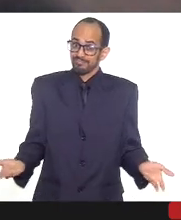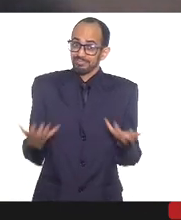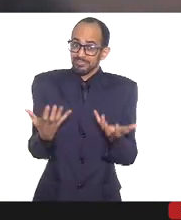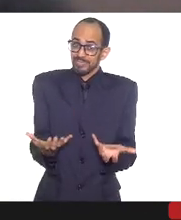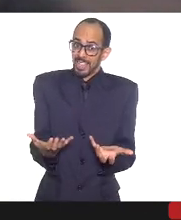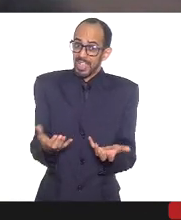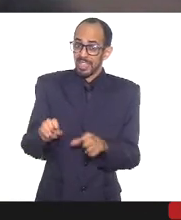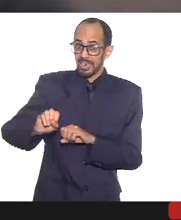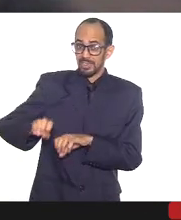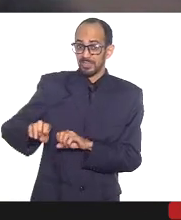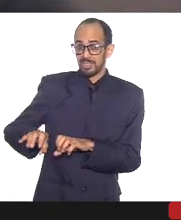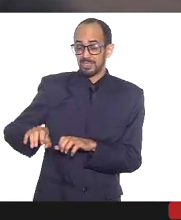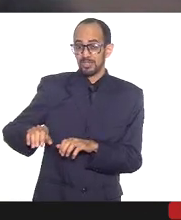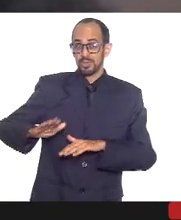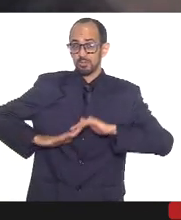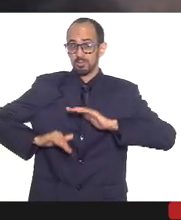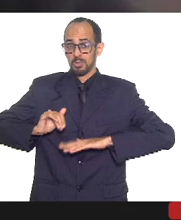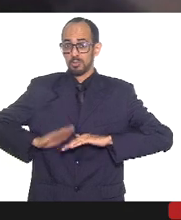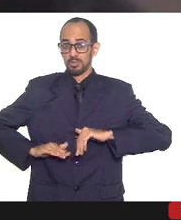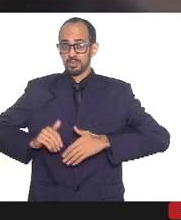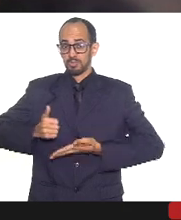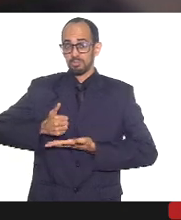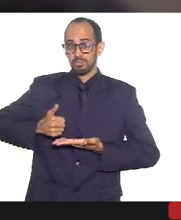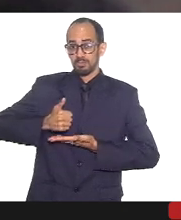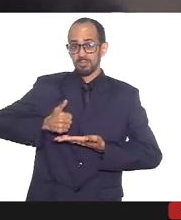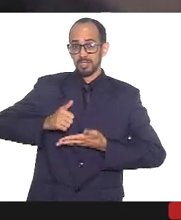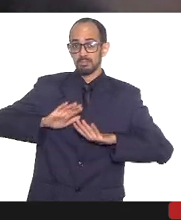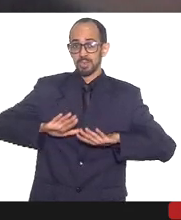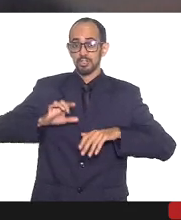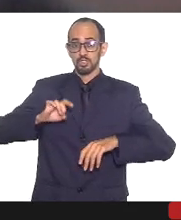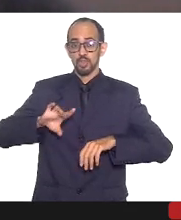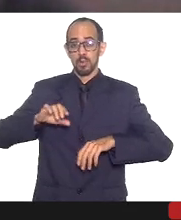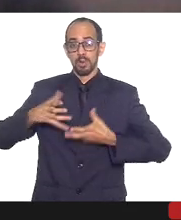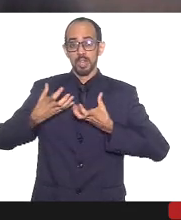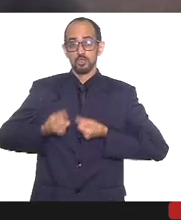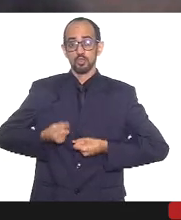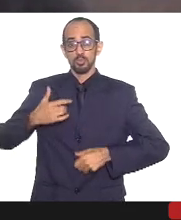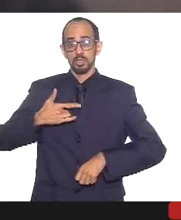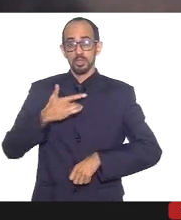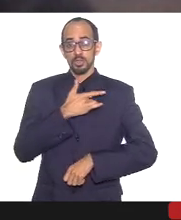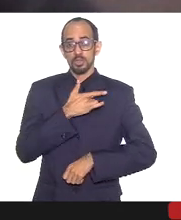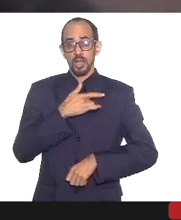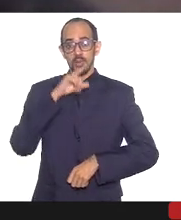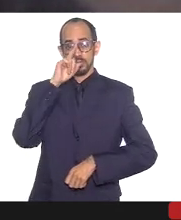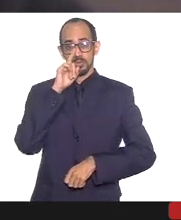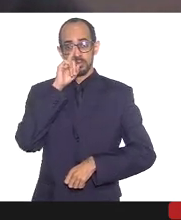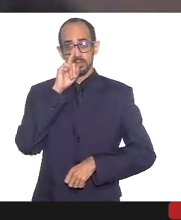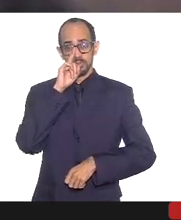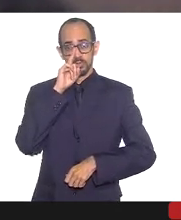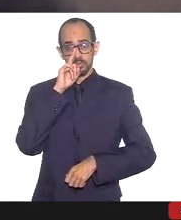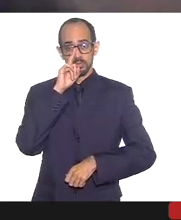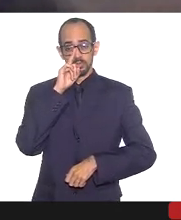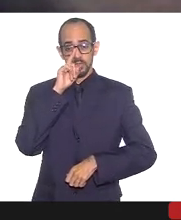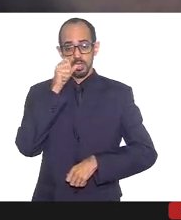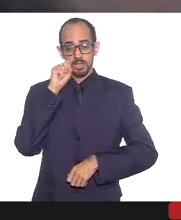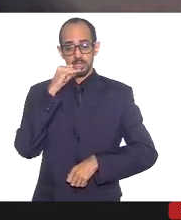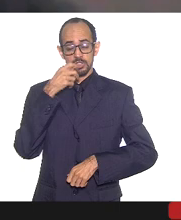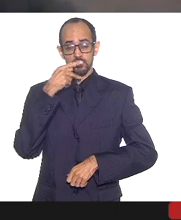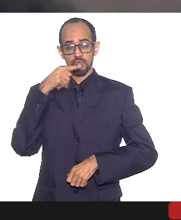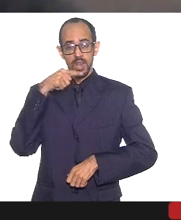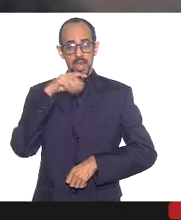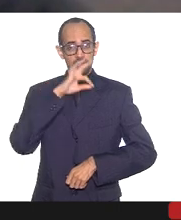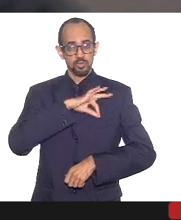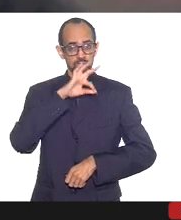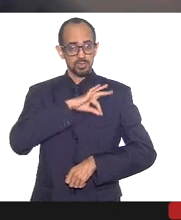essencial, mas apenas para colocar a nossa saúde em risco. A educação não é essencial quando se fala da garantia de um